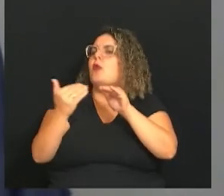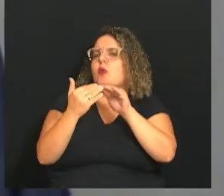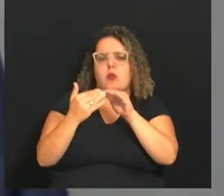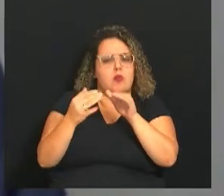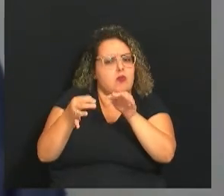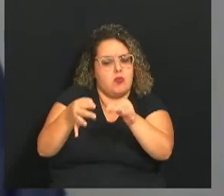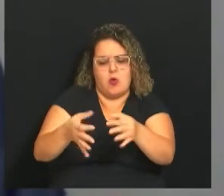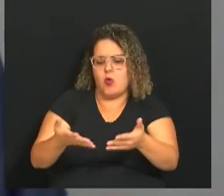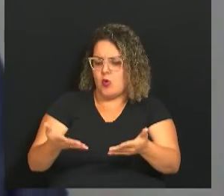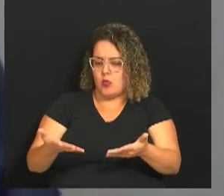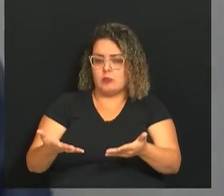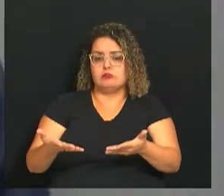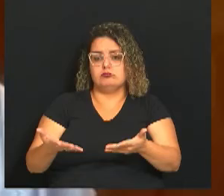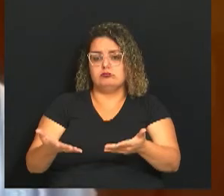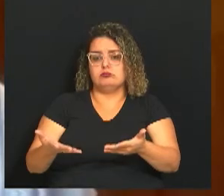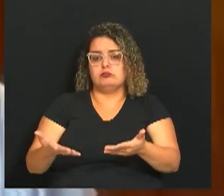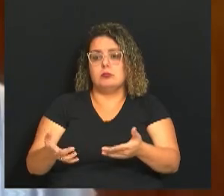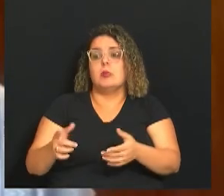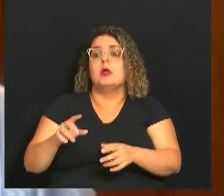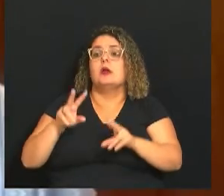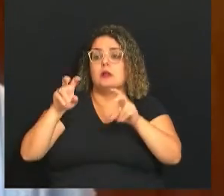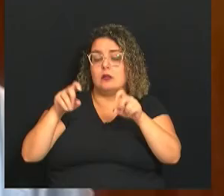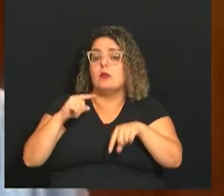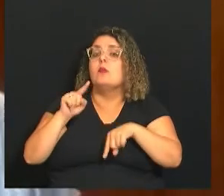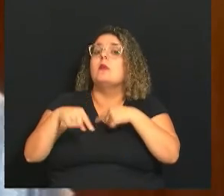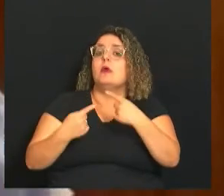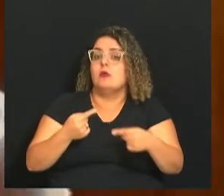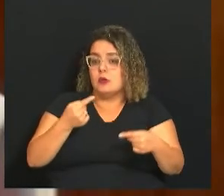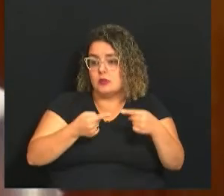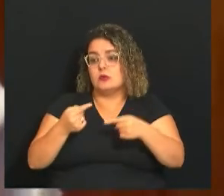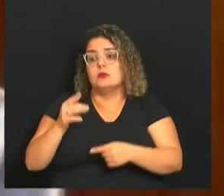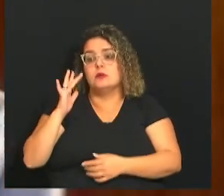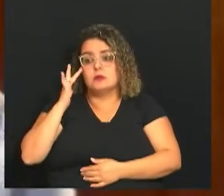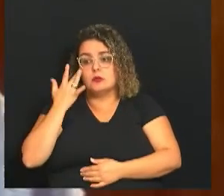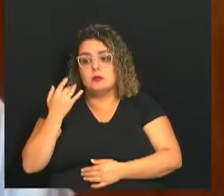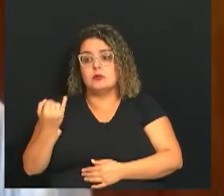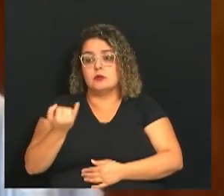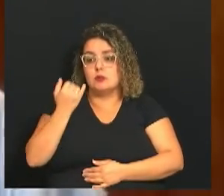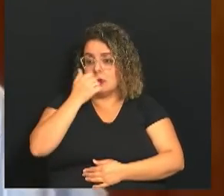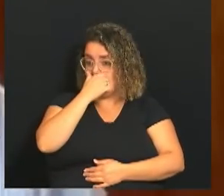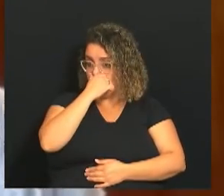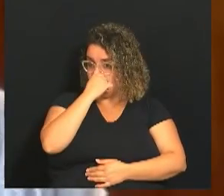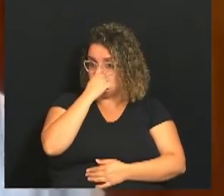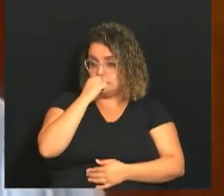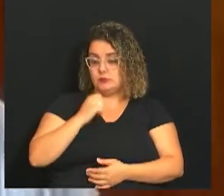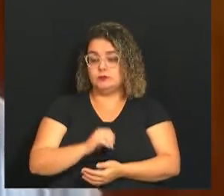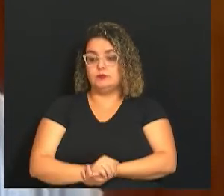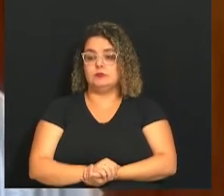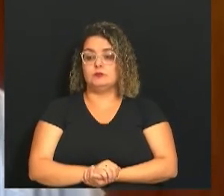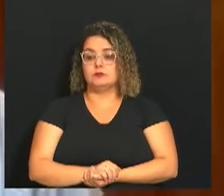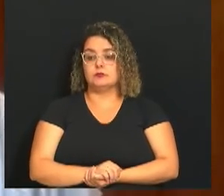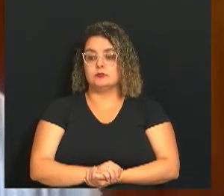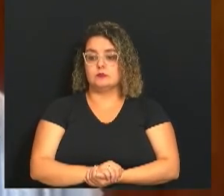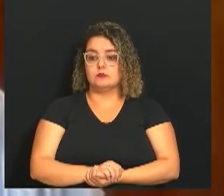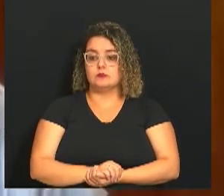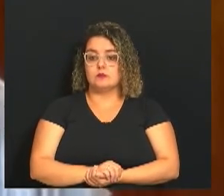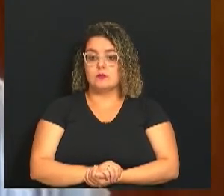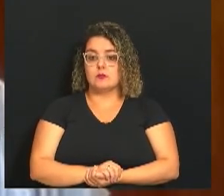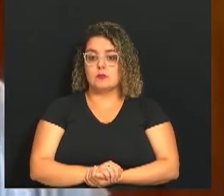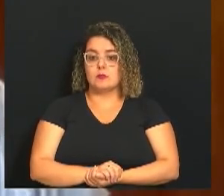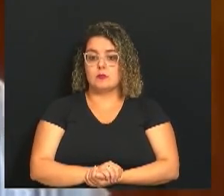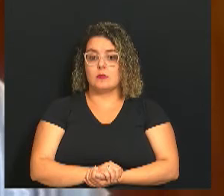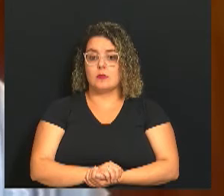E aí entra uma outra discussão que eu acho bem interessante, que é a questão da pessoa